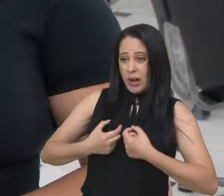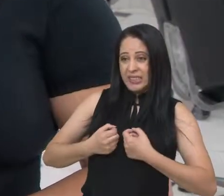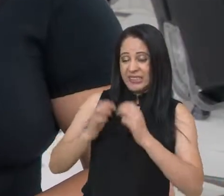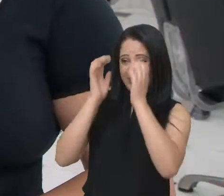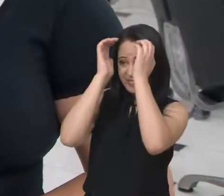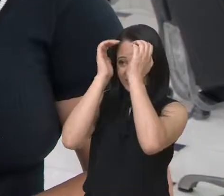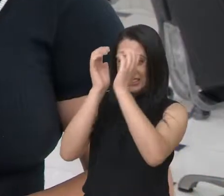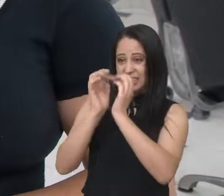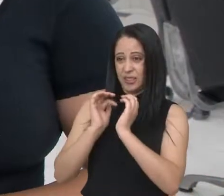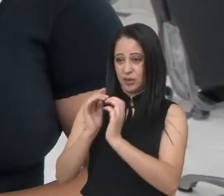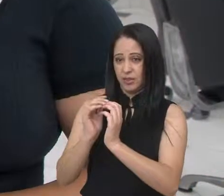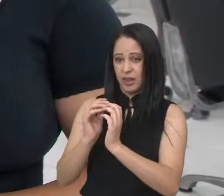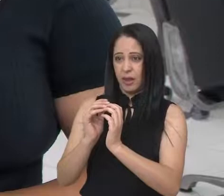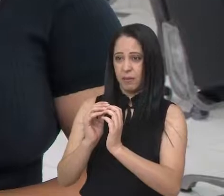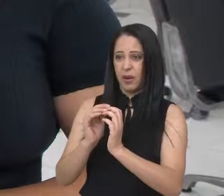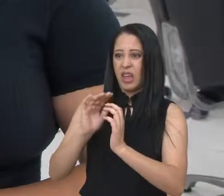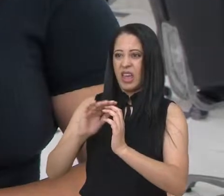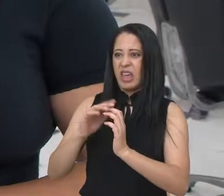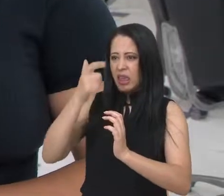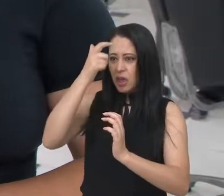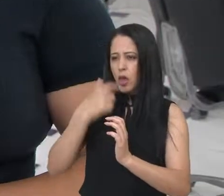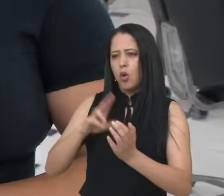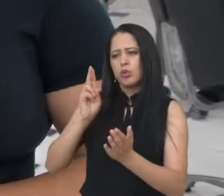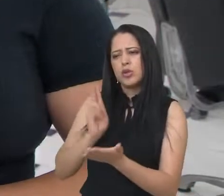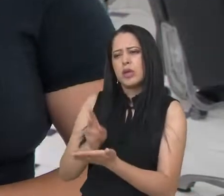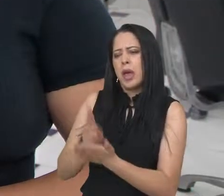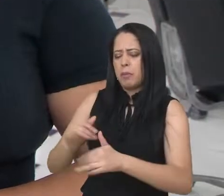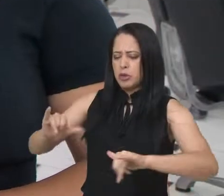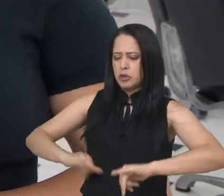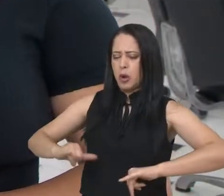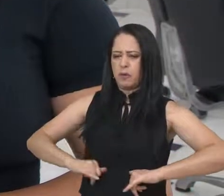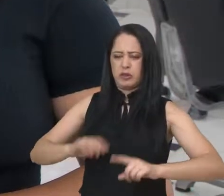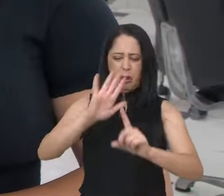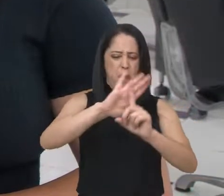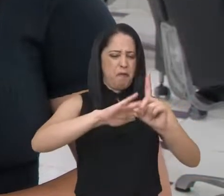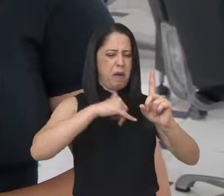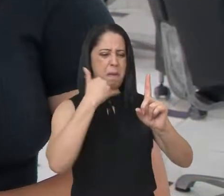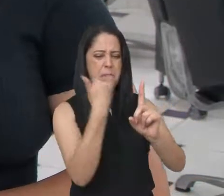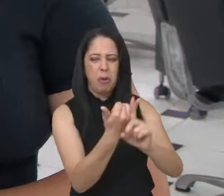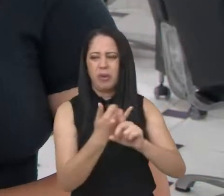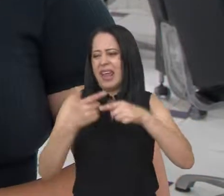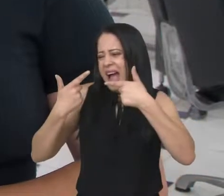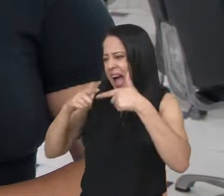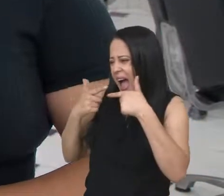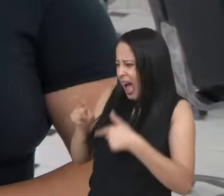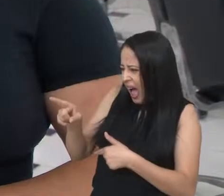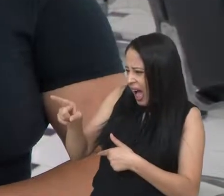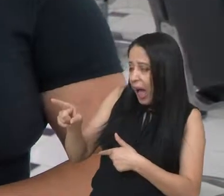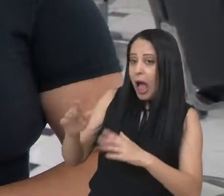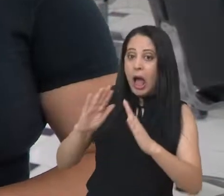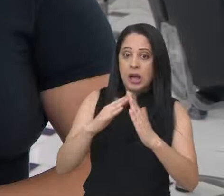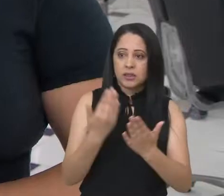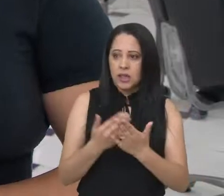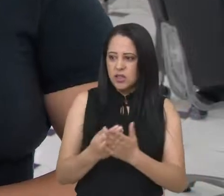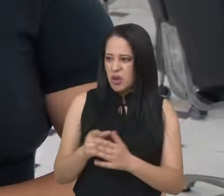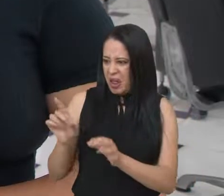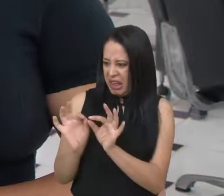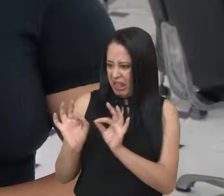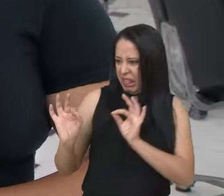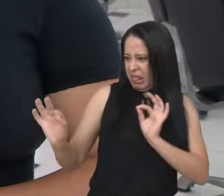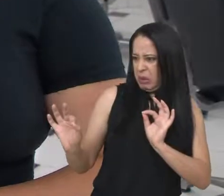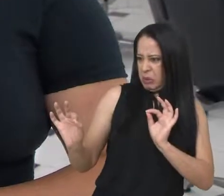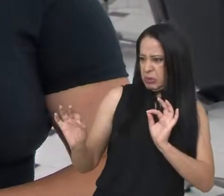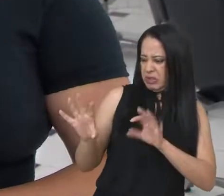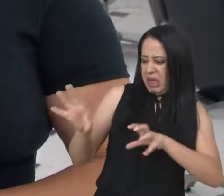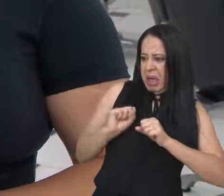na Maria por causa que eu sofria muito bullying na rua. As pessoas davam risada, na escola falavam assim, não chega